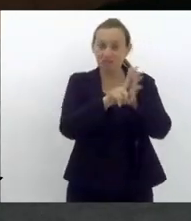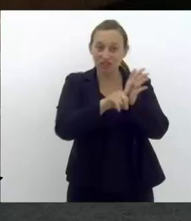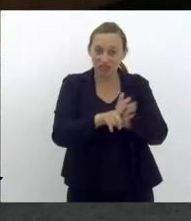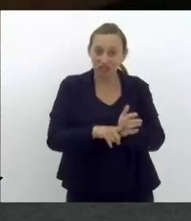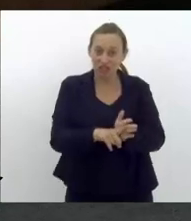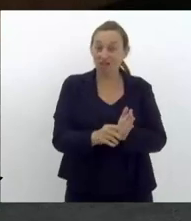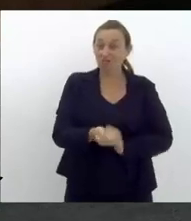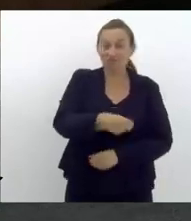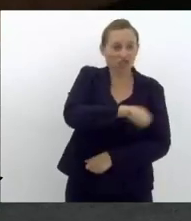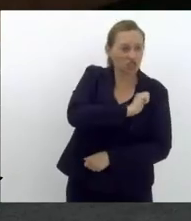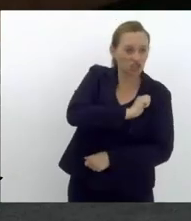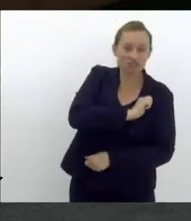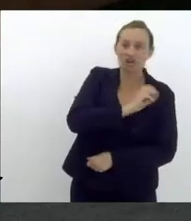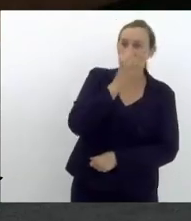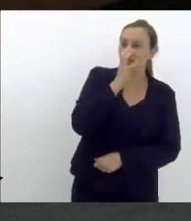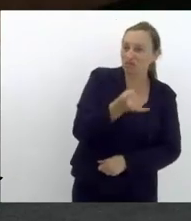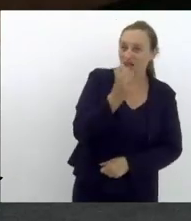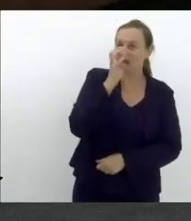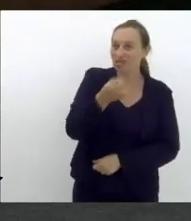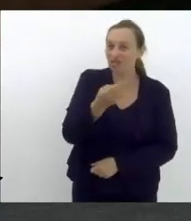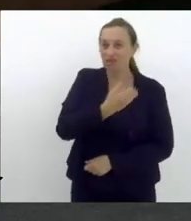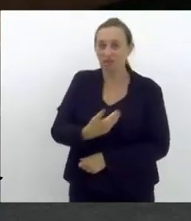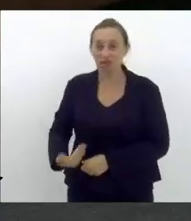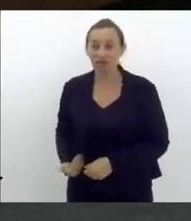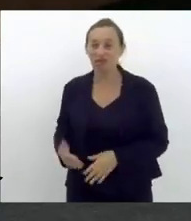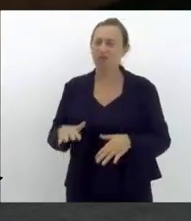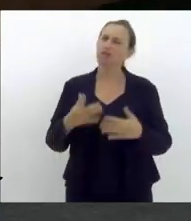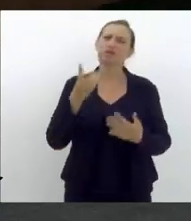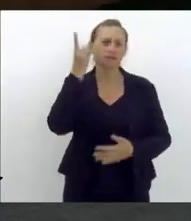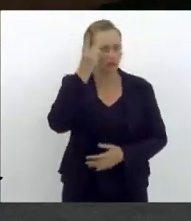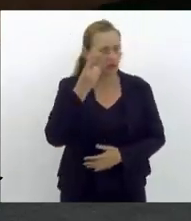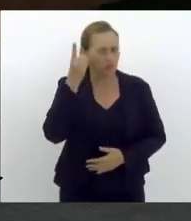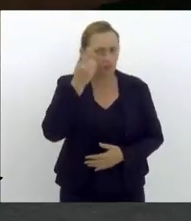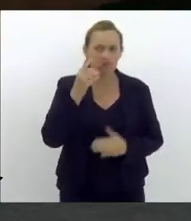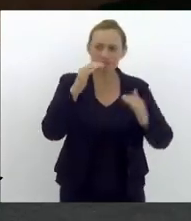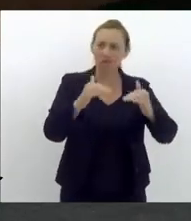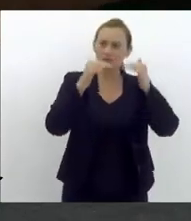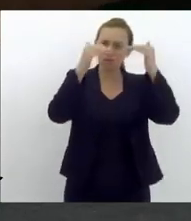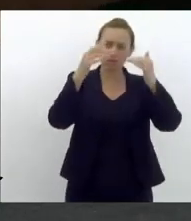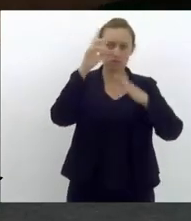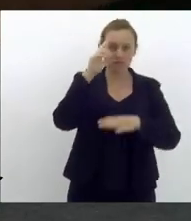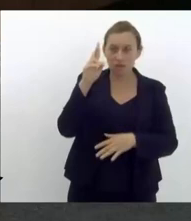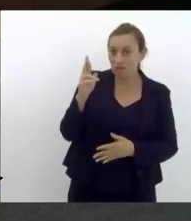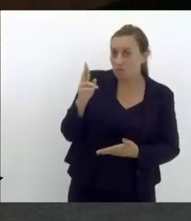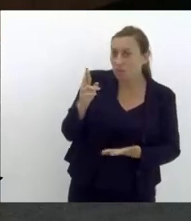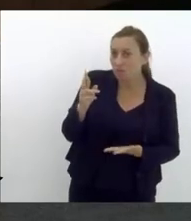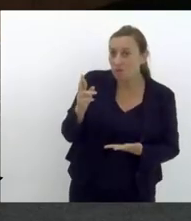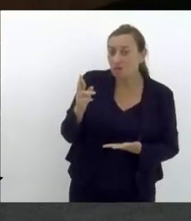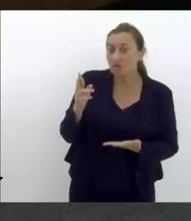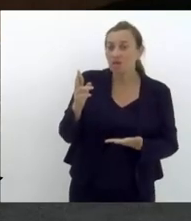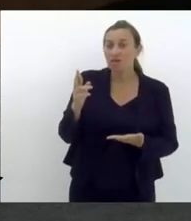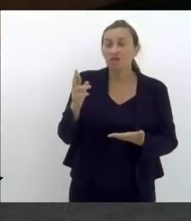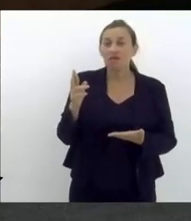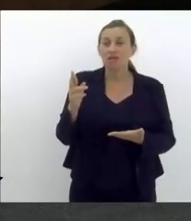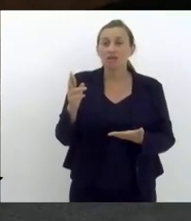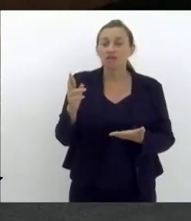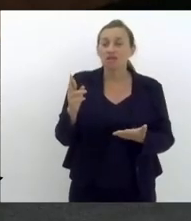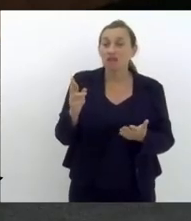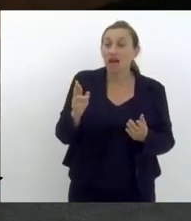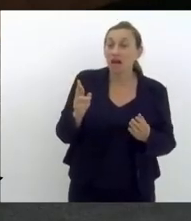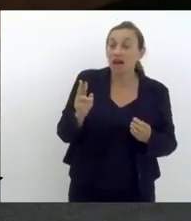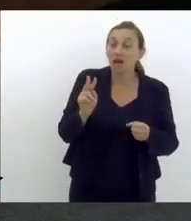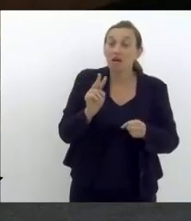ele vai denunciar o governador Deputado vossa excelência estará prevaricando se só